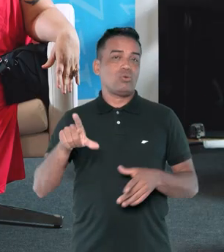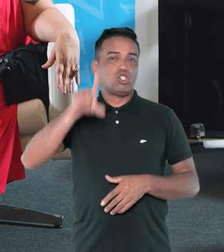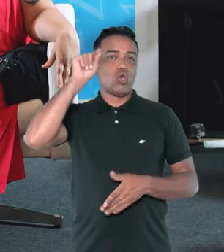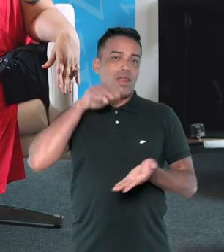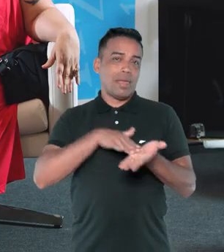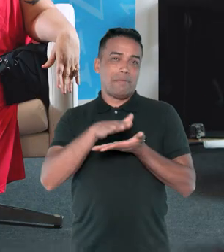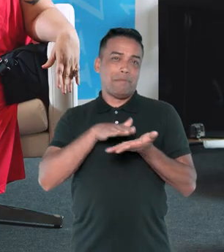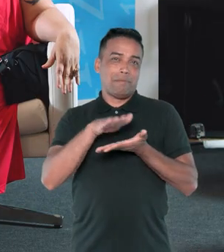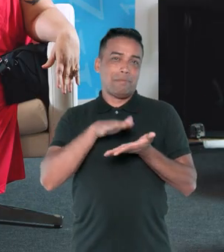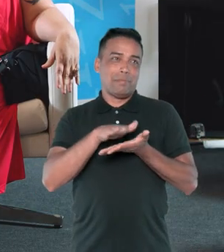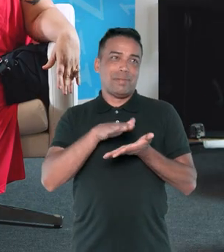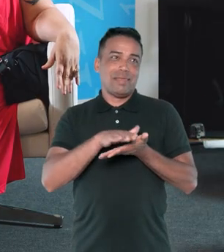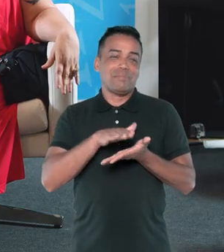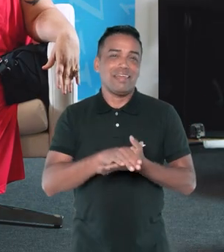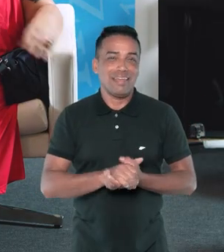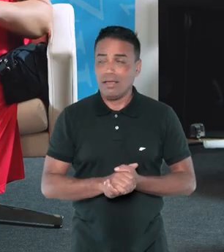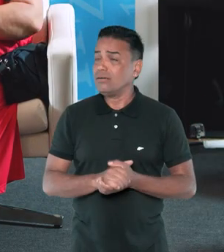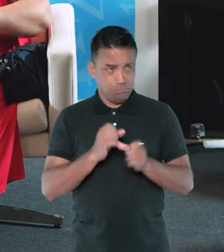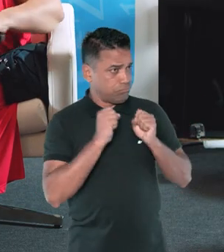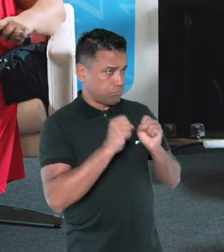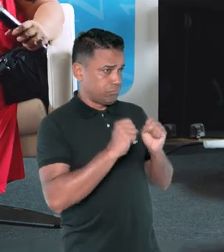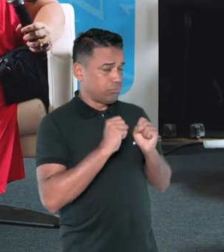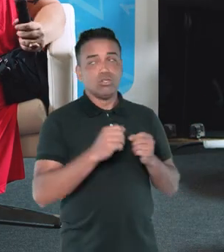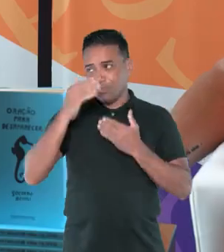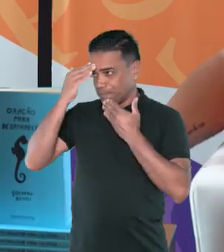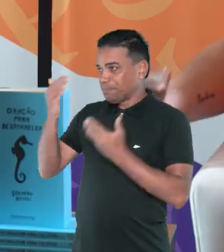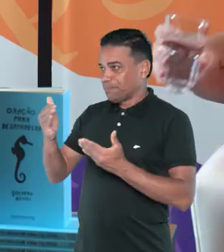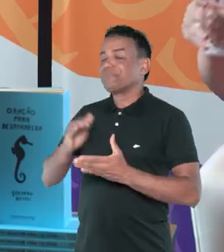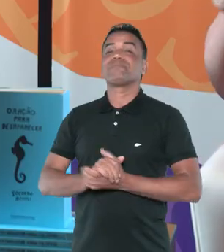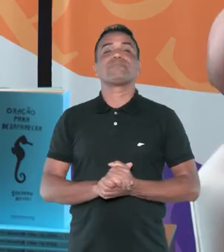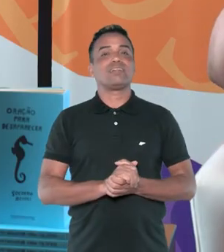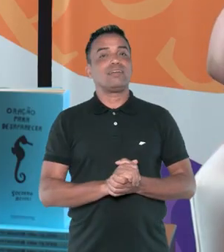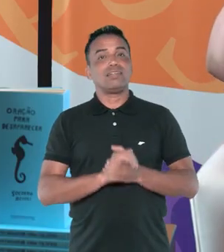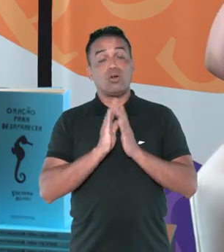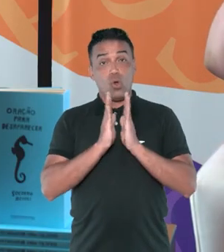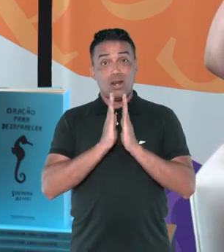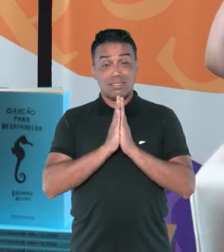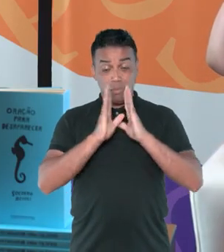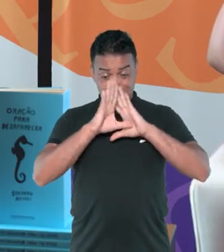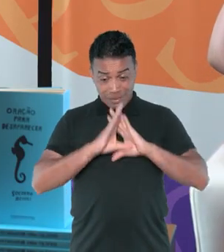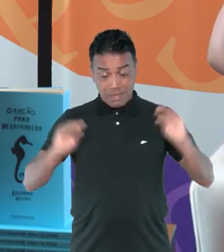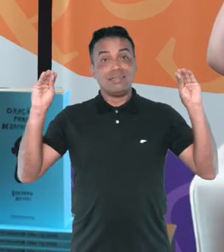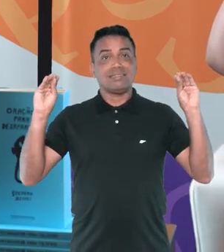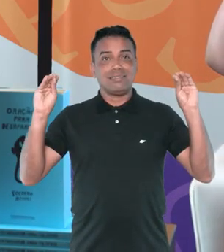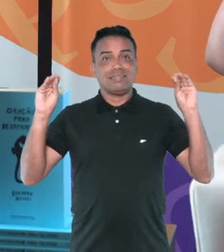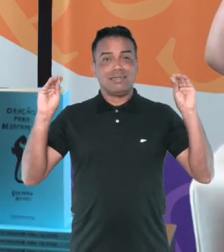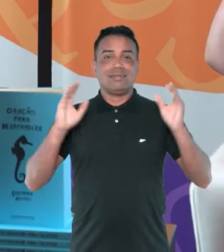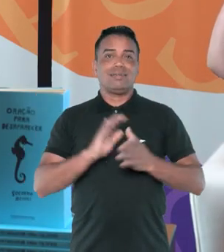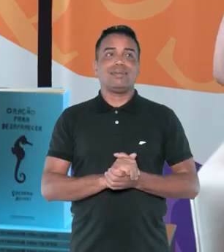a história é a seguinte, agora eu posso contar a história. Então... Pode. Ótimo, obrigado. Oração para Desaparecer,